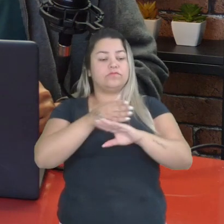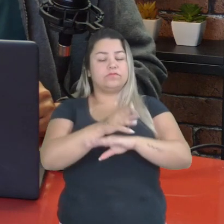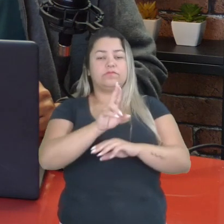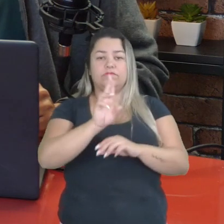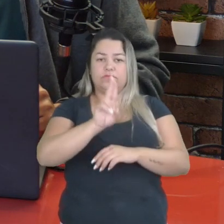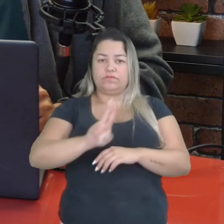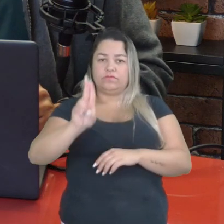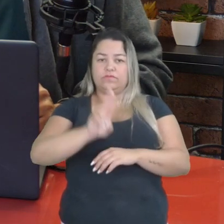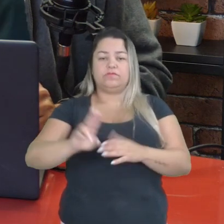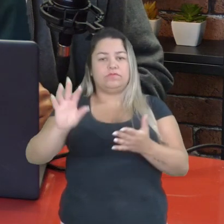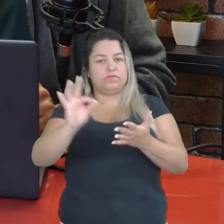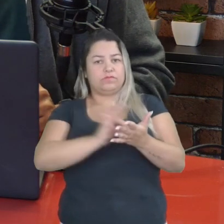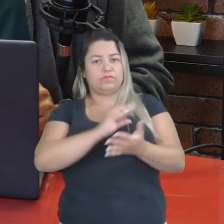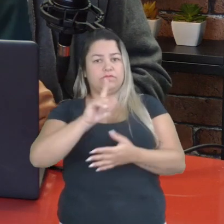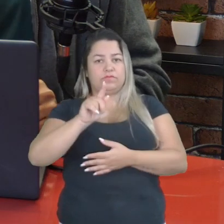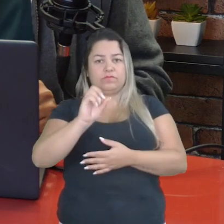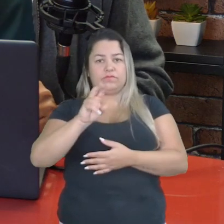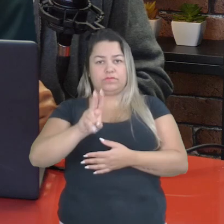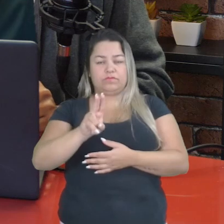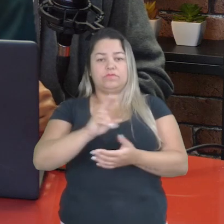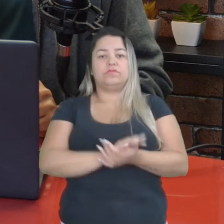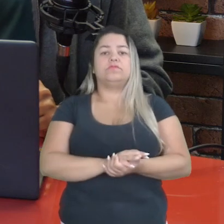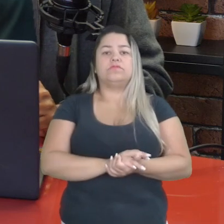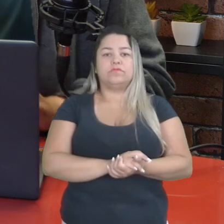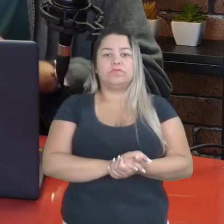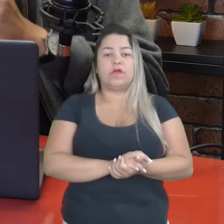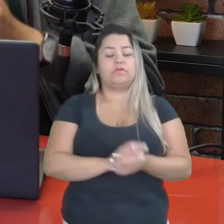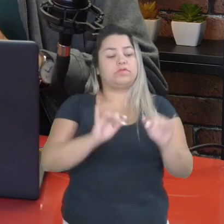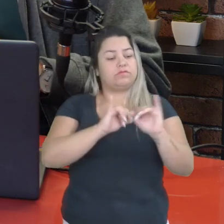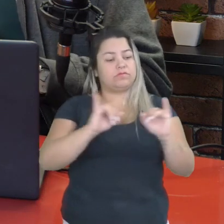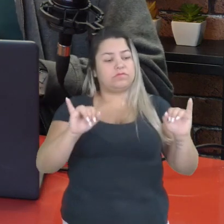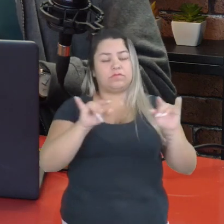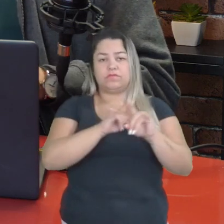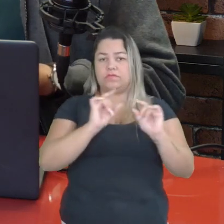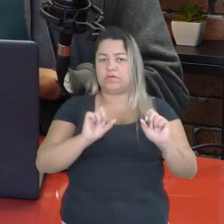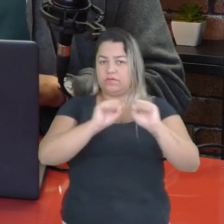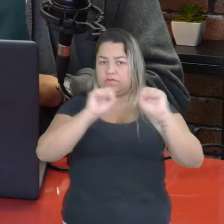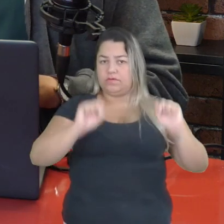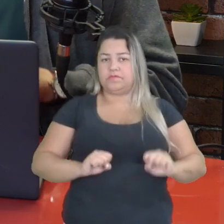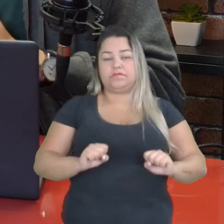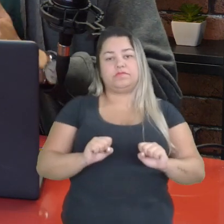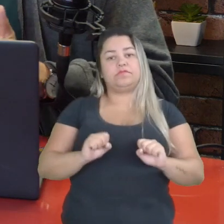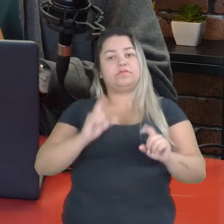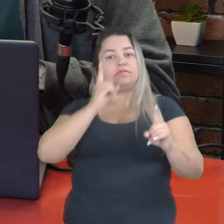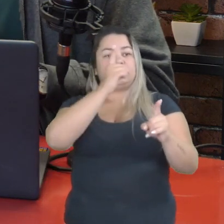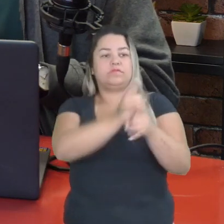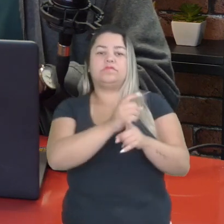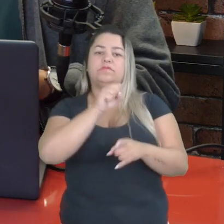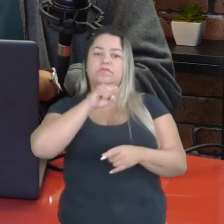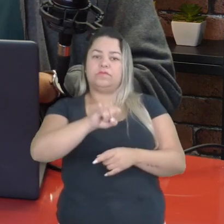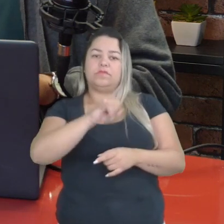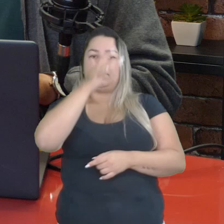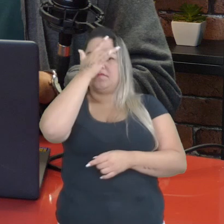acessá-lo utilizando o cadastro do gov.br. Com base nessas informações, o sistema verificará